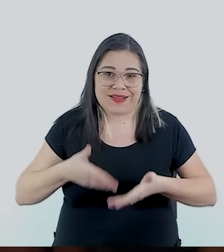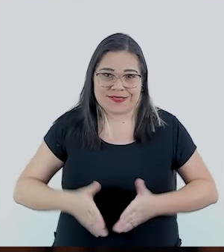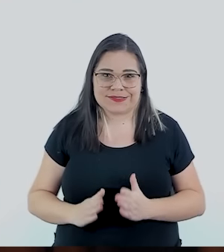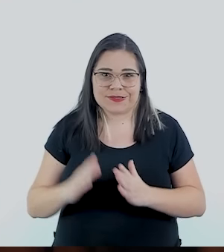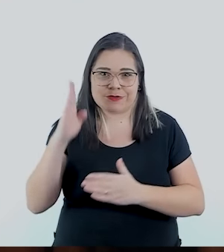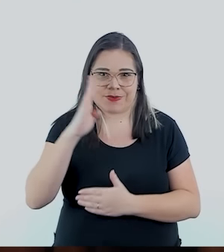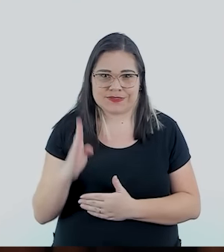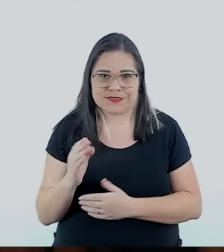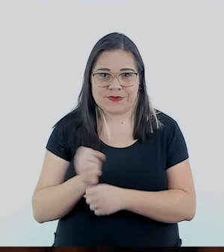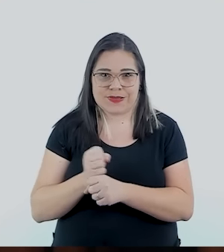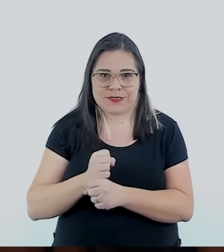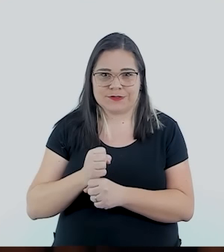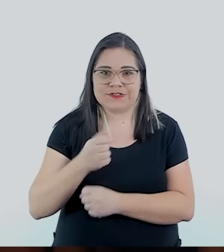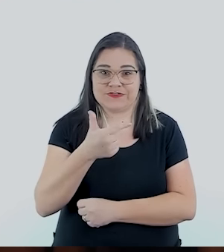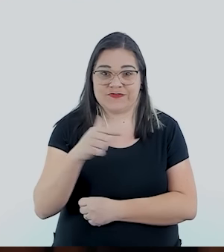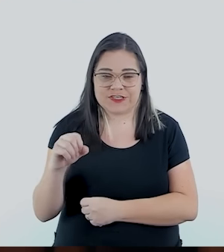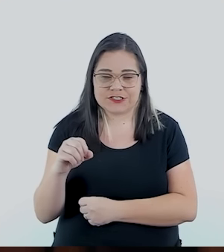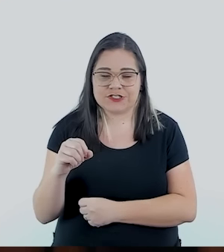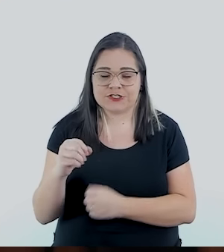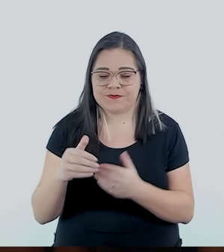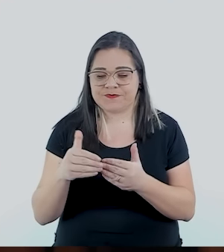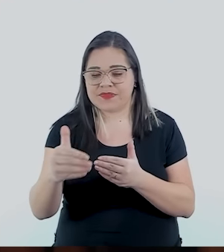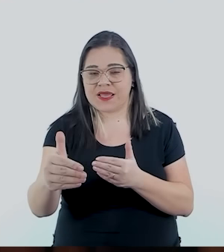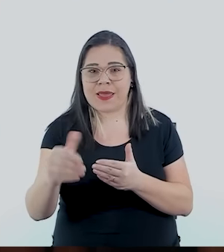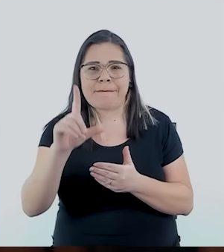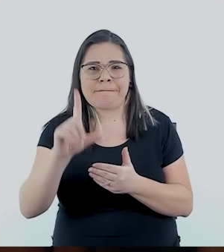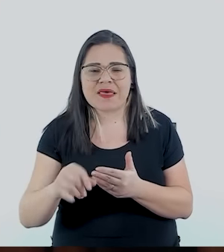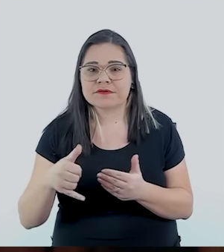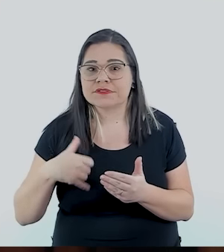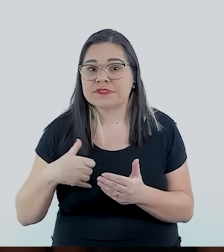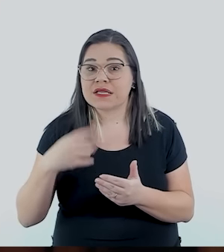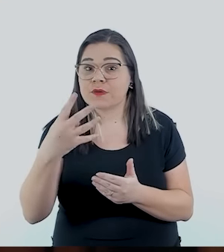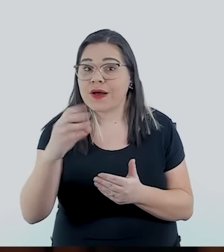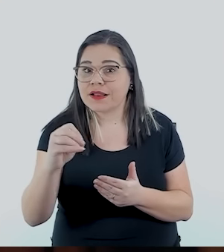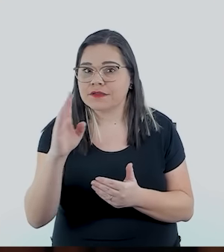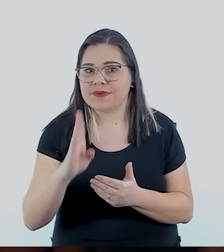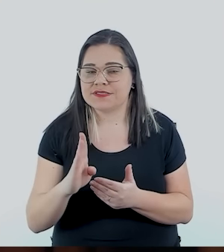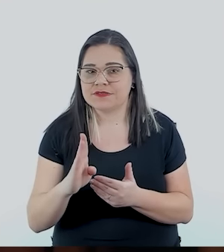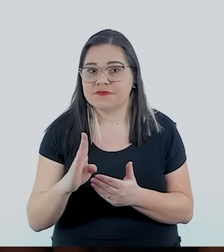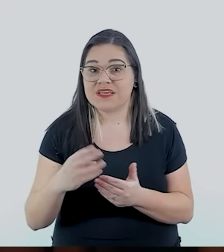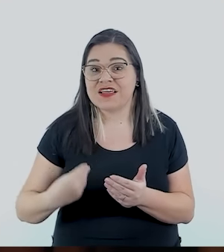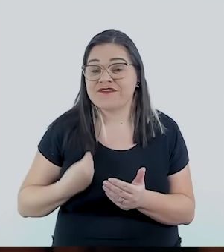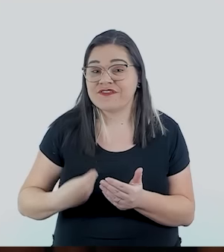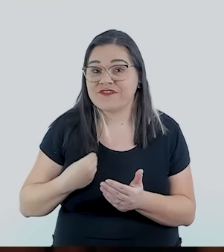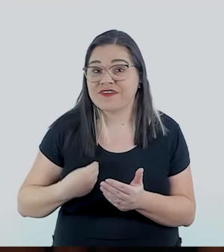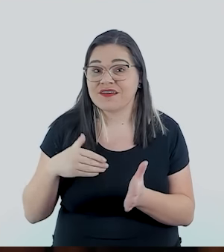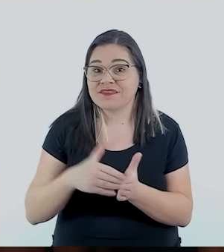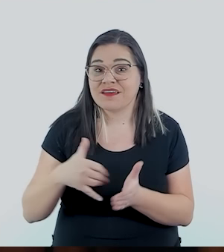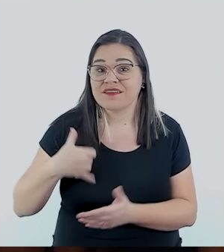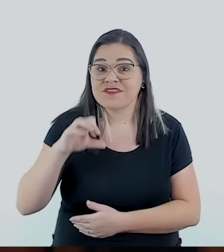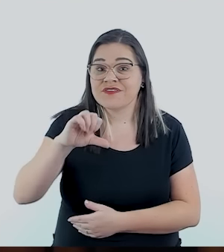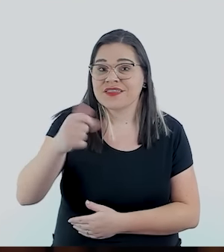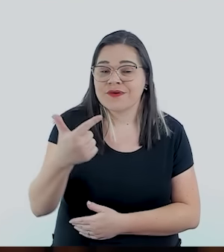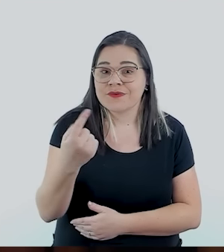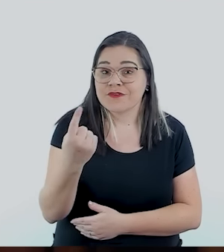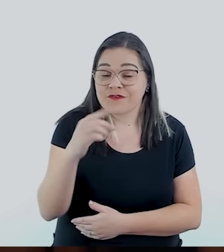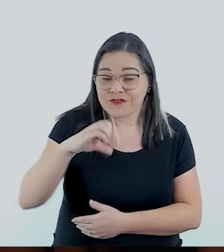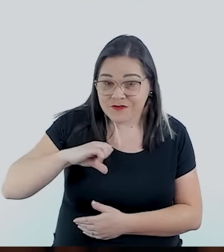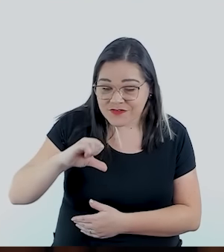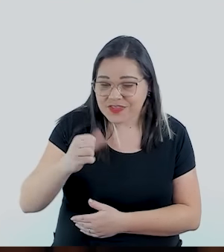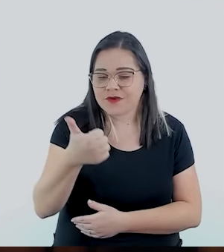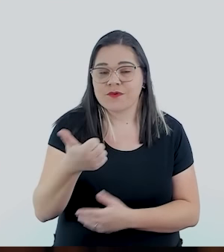anos 20 eh a expectativa de vida era menos de 40 anos e ela viveu até 91 Então hoje a grande diferença é que a gente